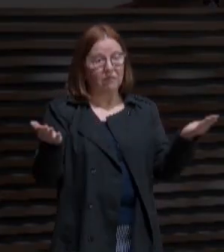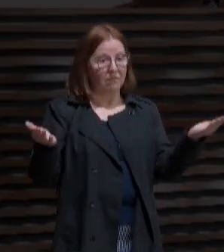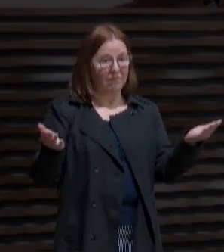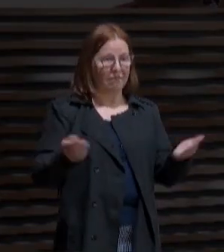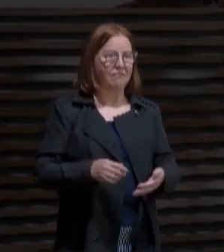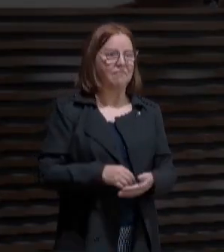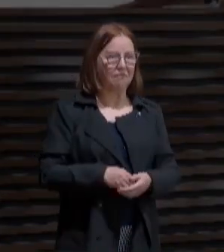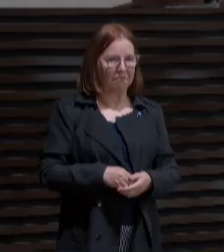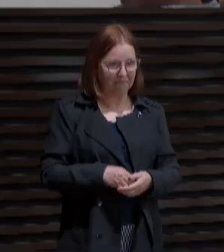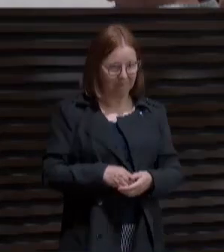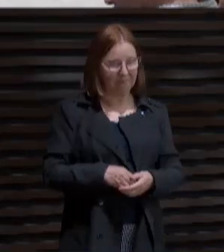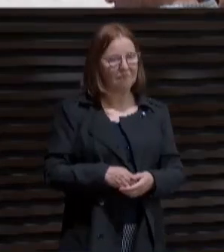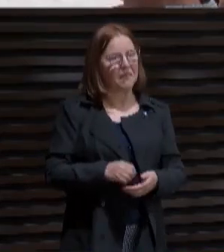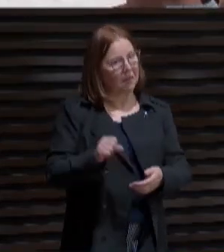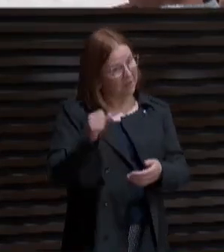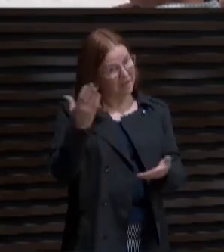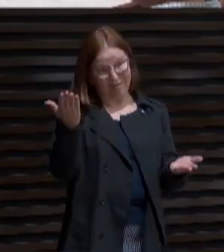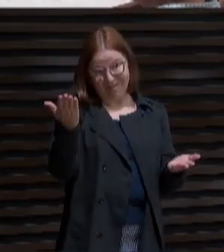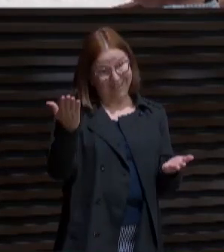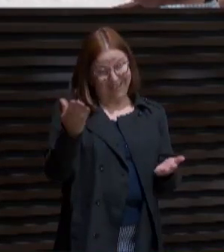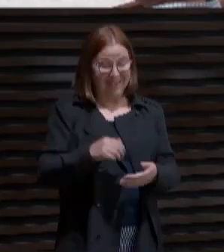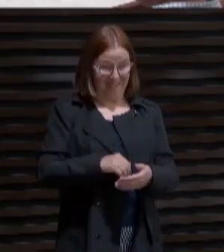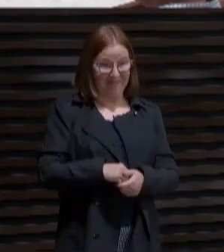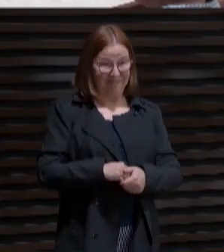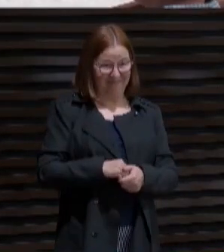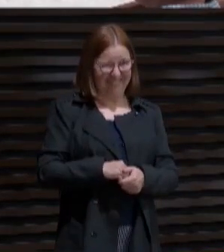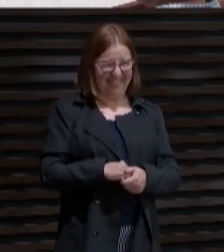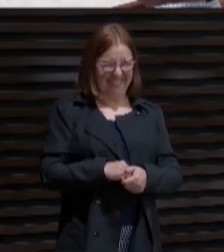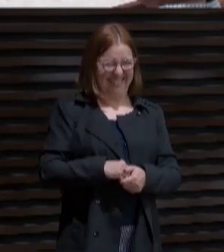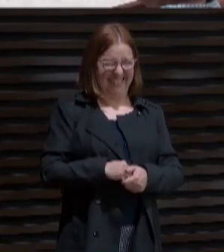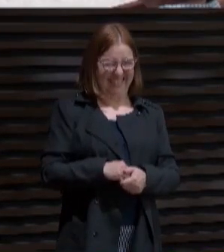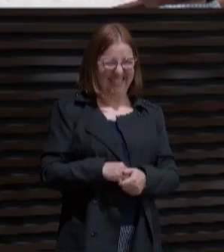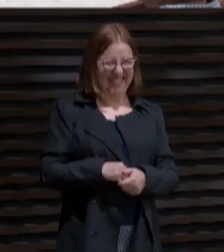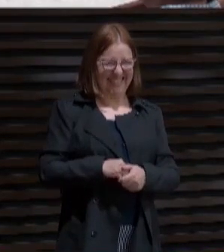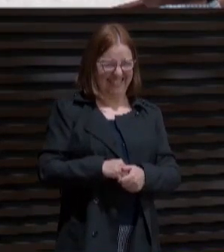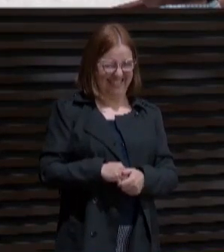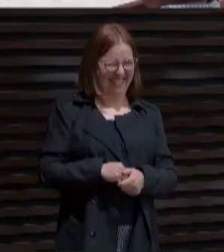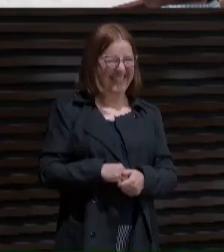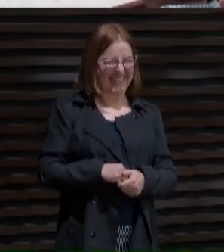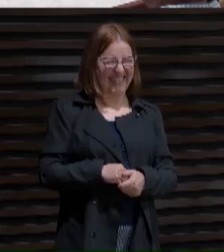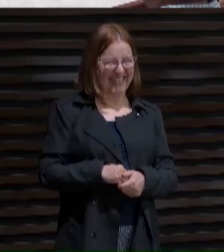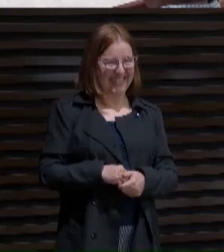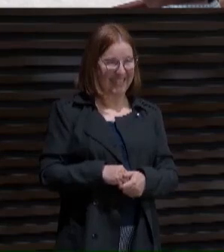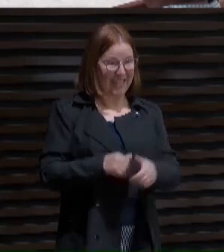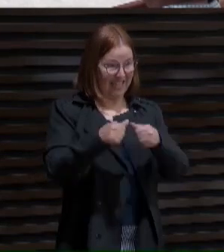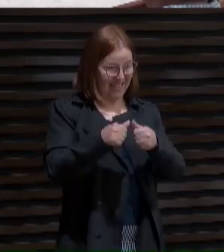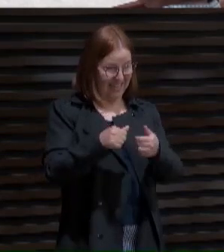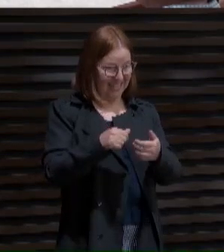Gente, é possível sim, é o que o texto está dizendo. Esse é o texto 666, né? É